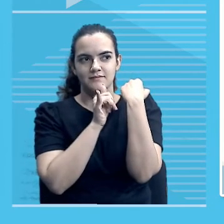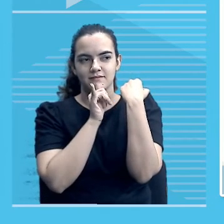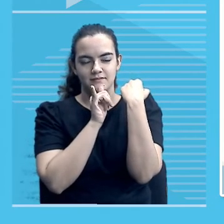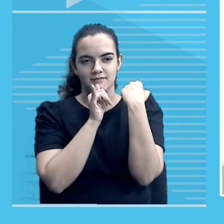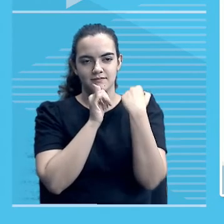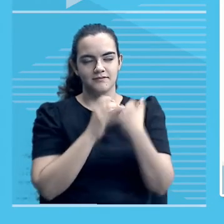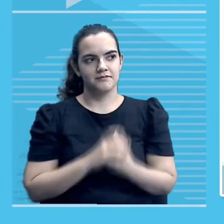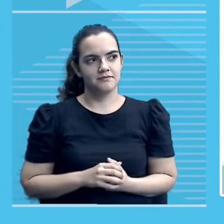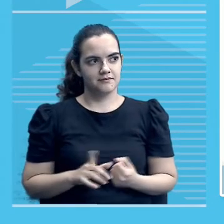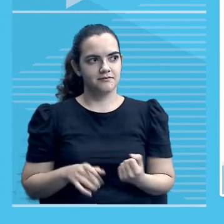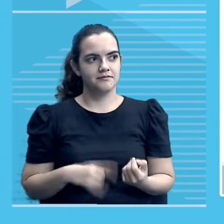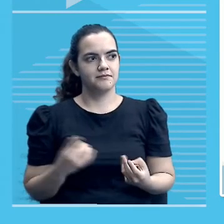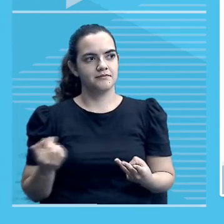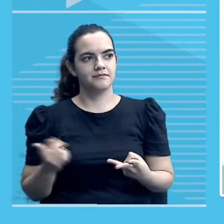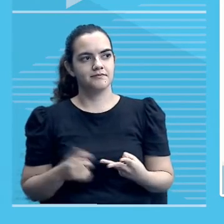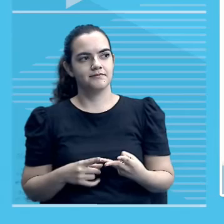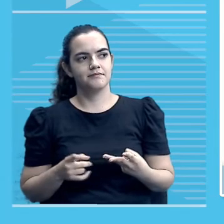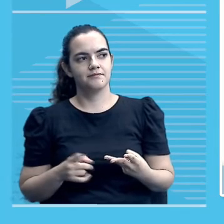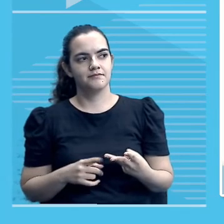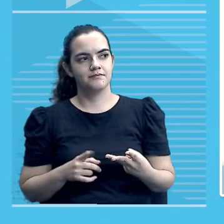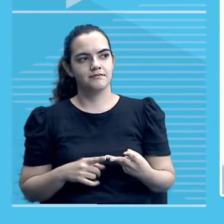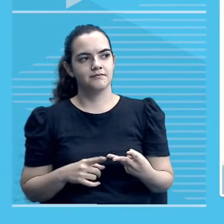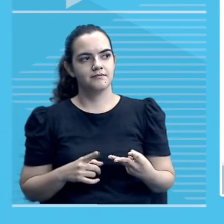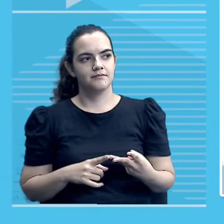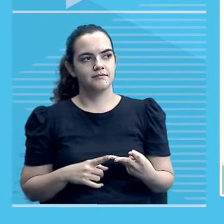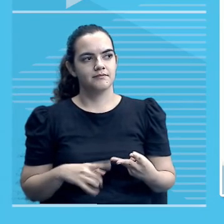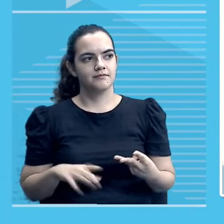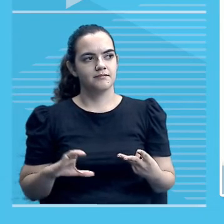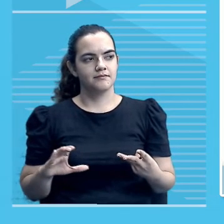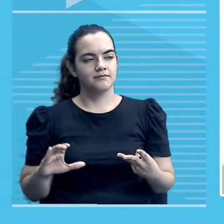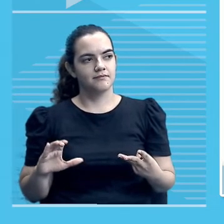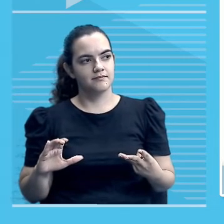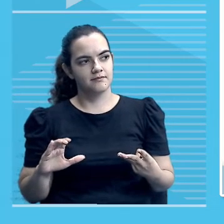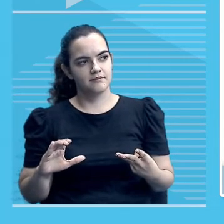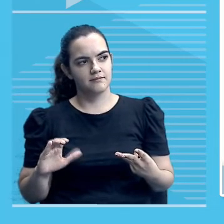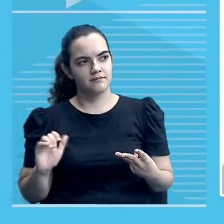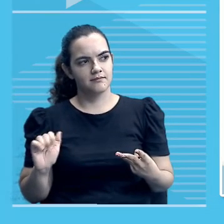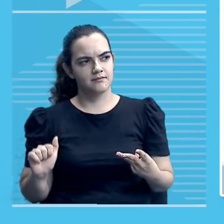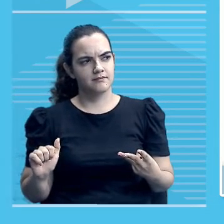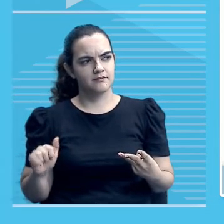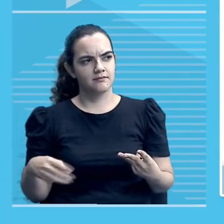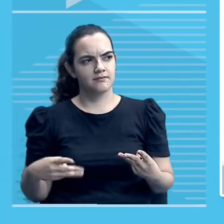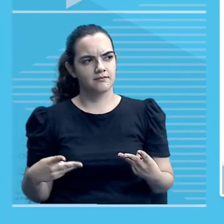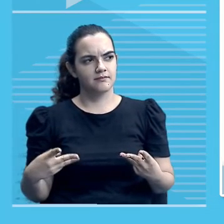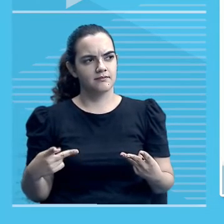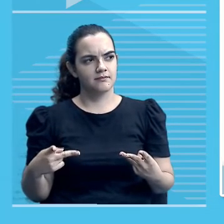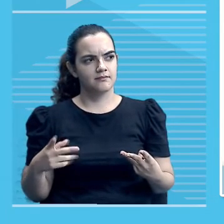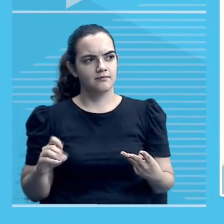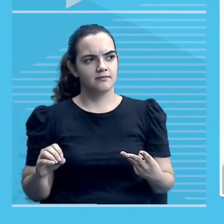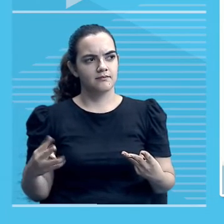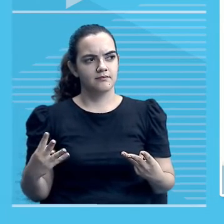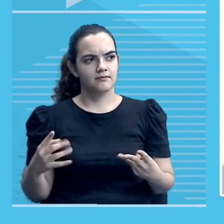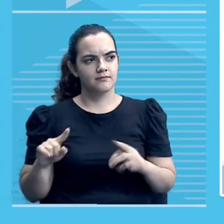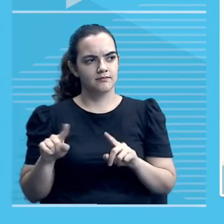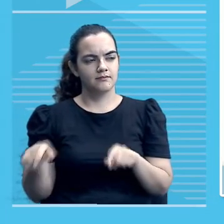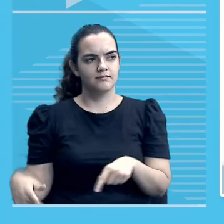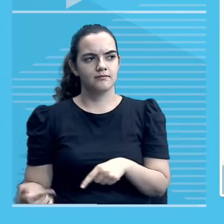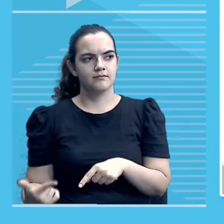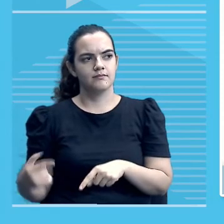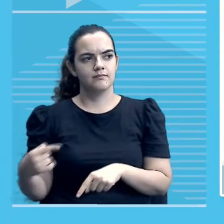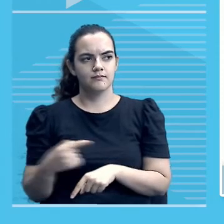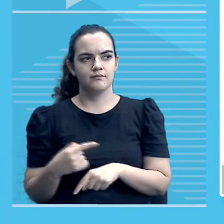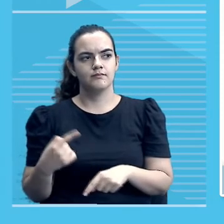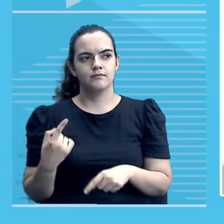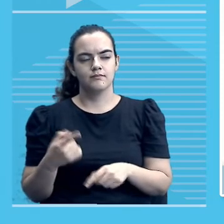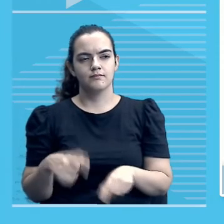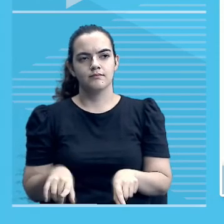O fosfato de cálcio é o principal constituinte dos ossos, dentes, né? Fabricado da pedra dos rins também,